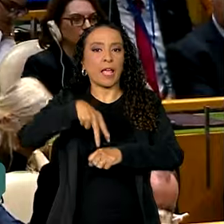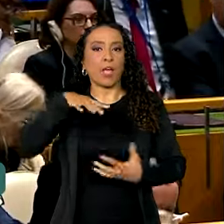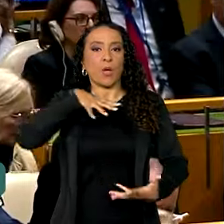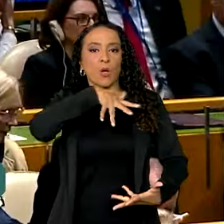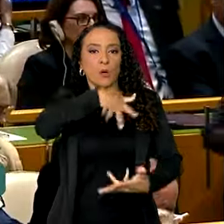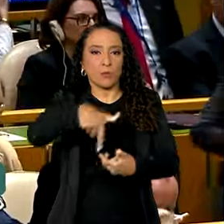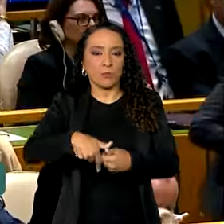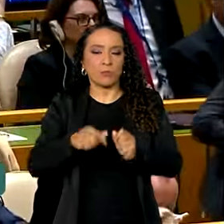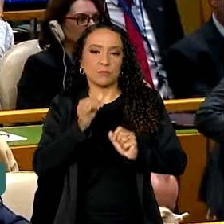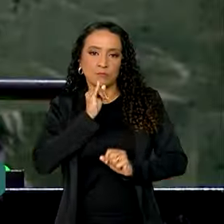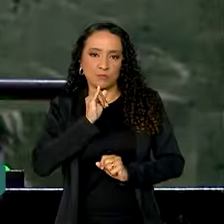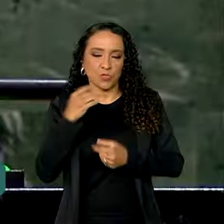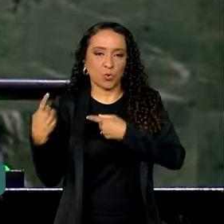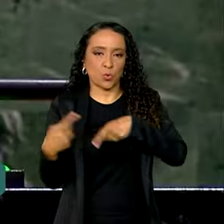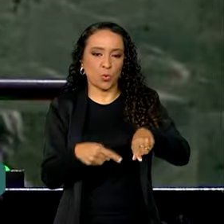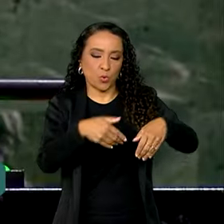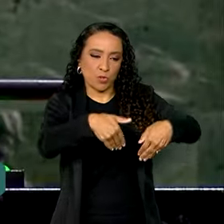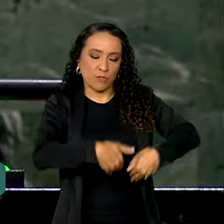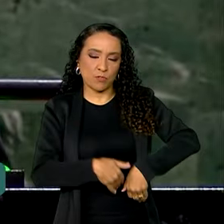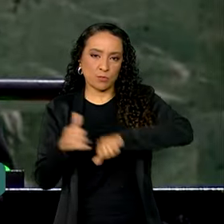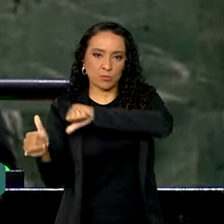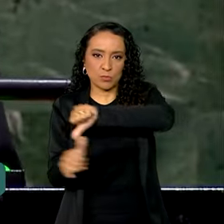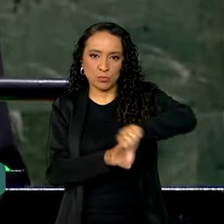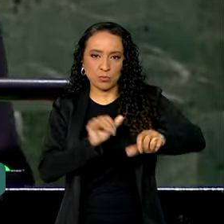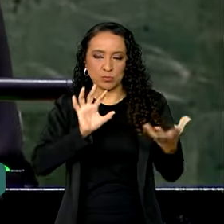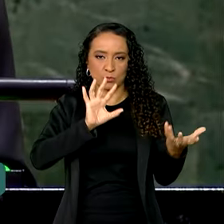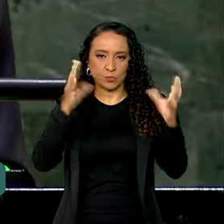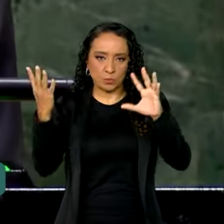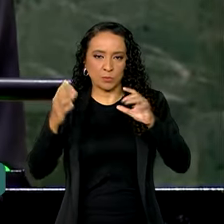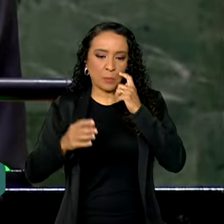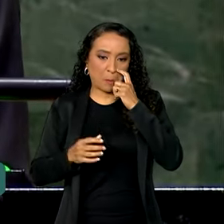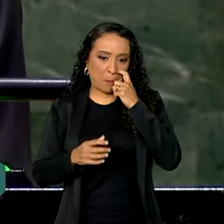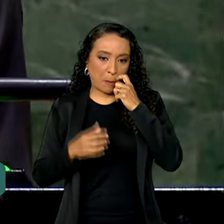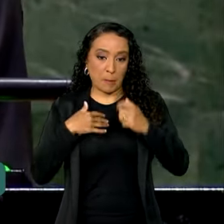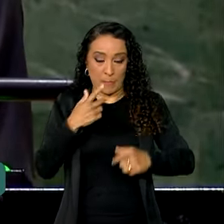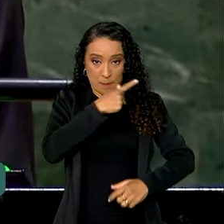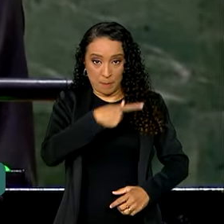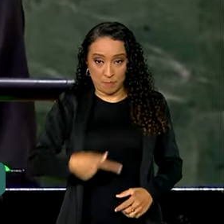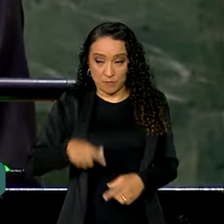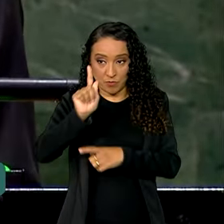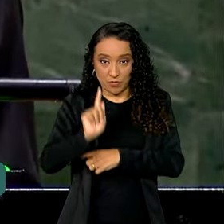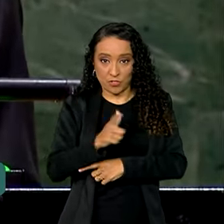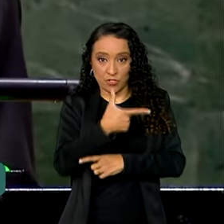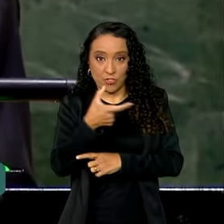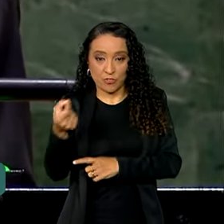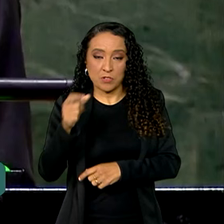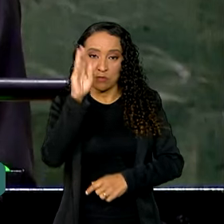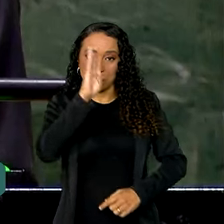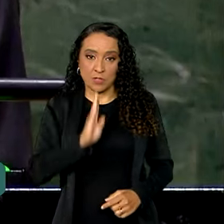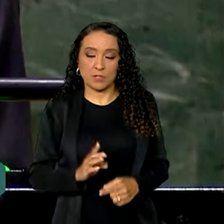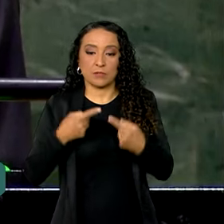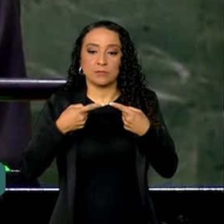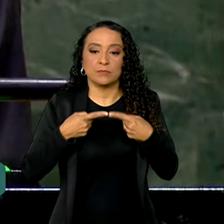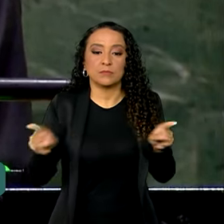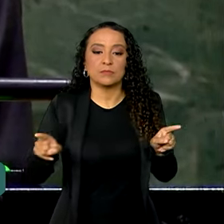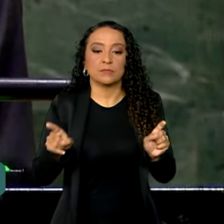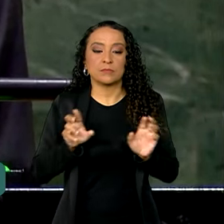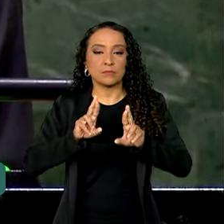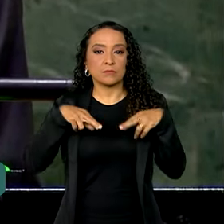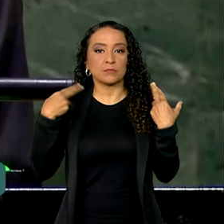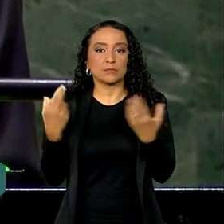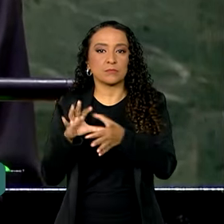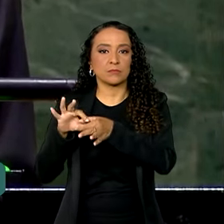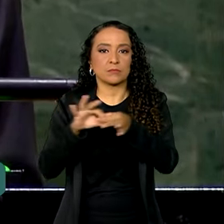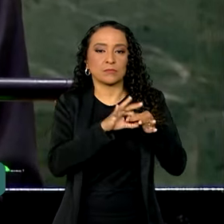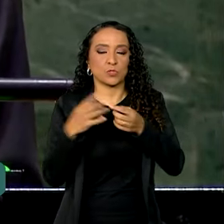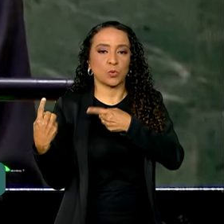mundo, como o combate à fome e as mudanças climáticas. Na presidência do G20, o Brasil lançará uma aliança global contra